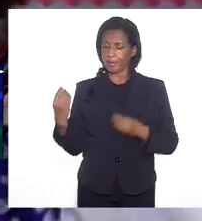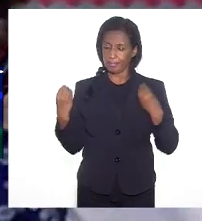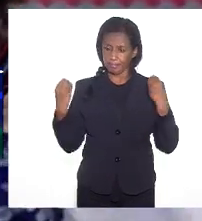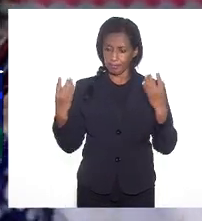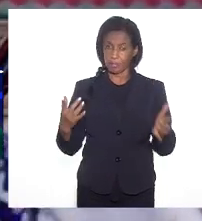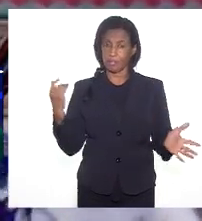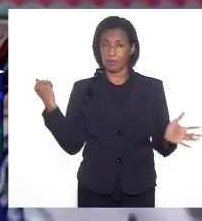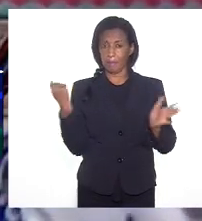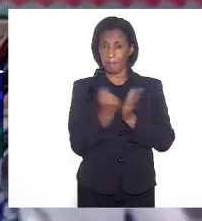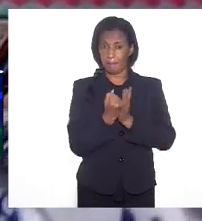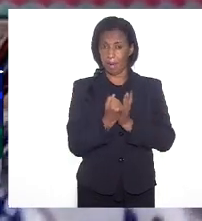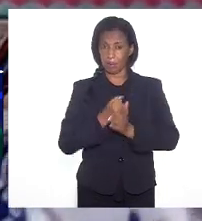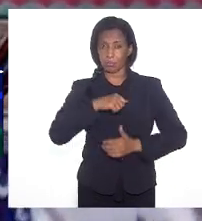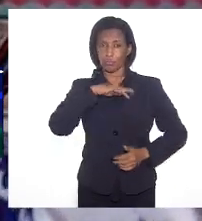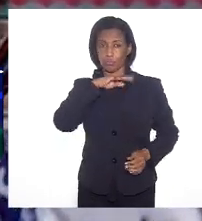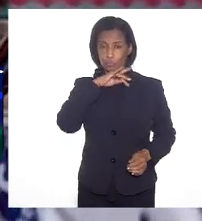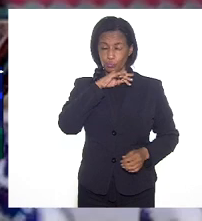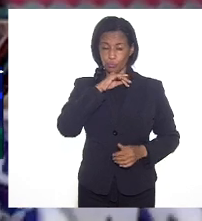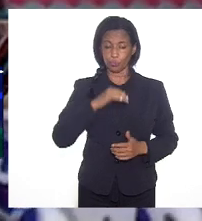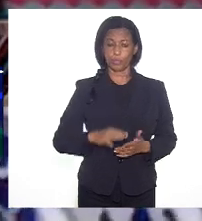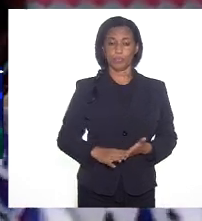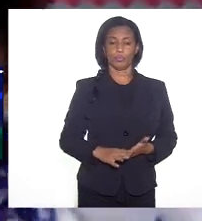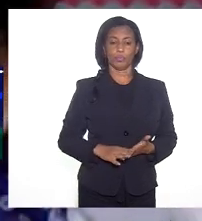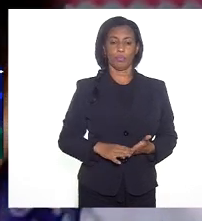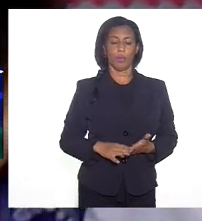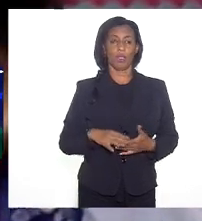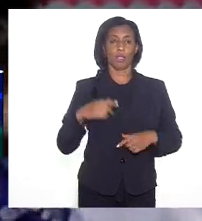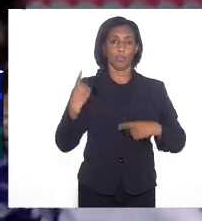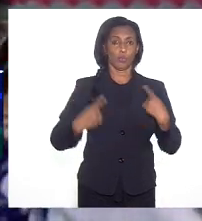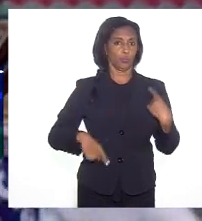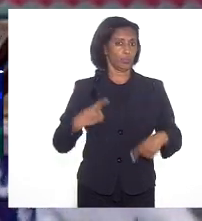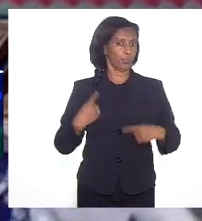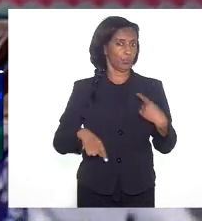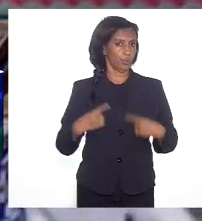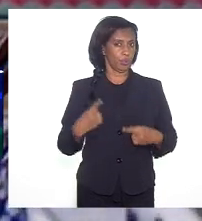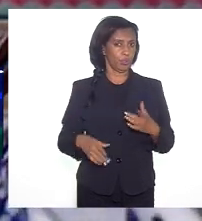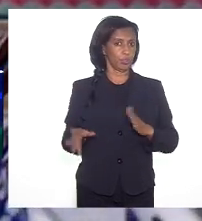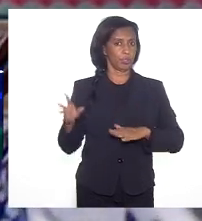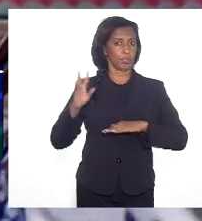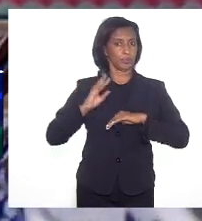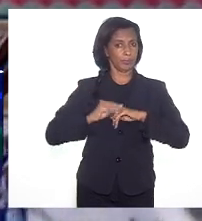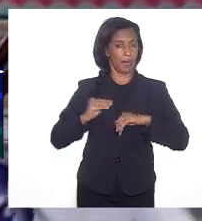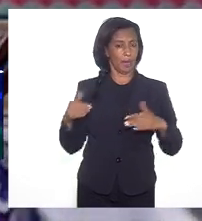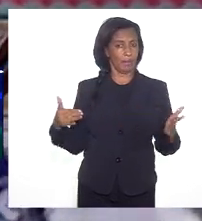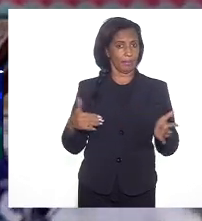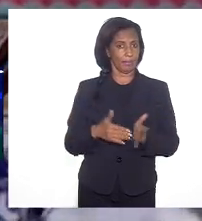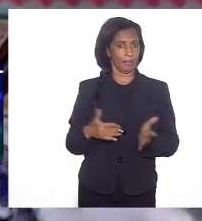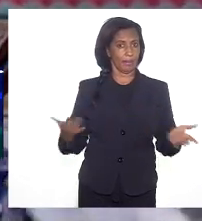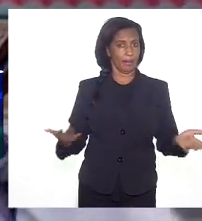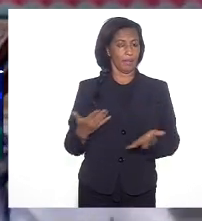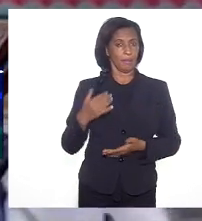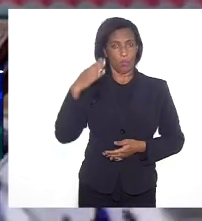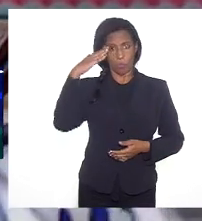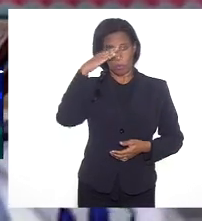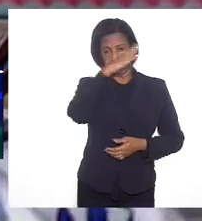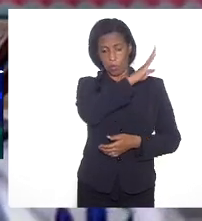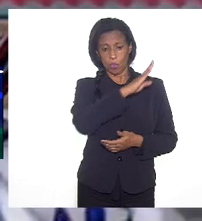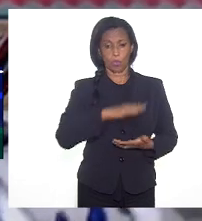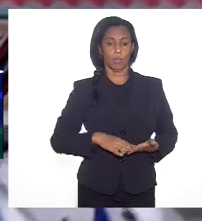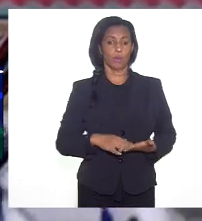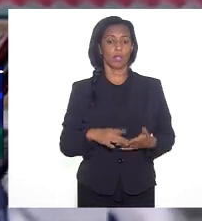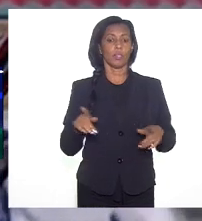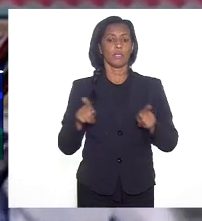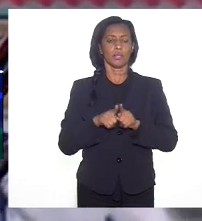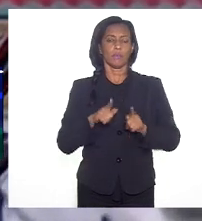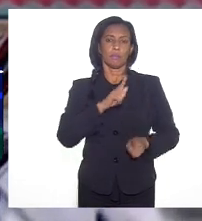impactos negativos nesse campo das políticas implementadas até aqui pelo governo Jair Bolsonaro e